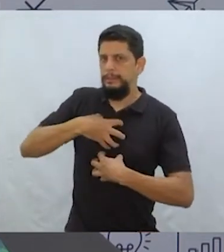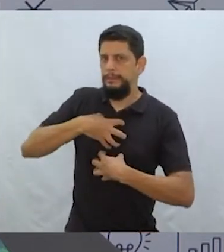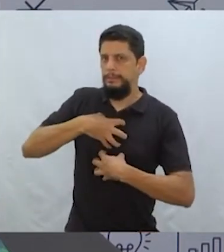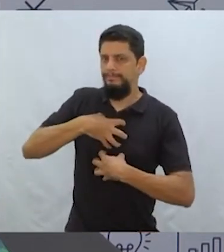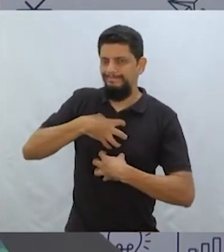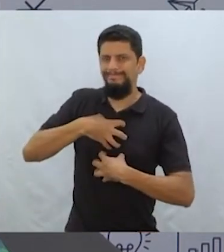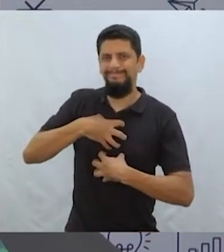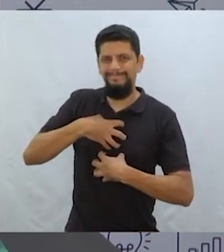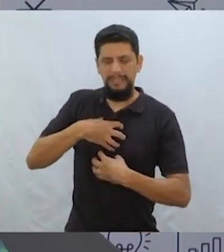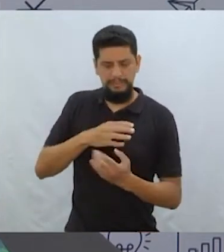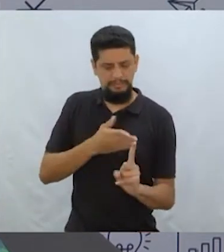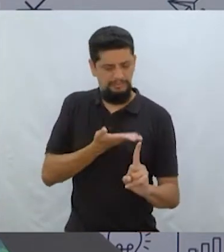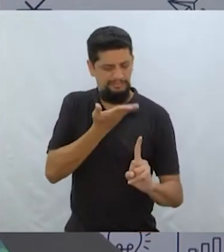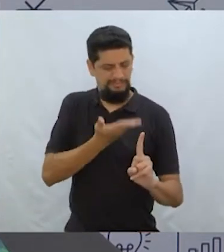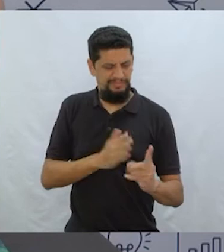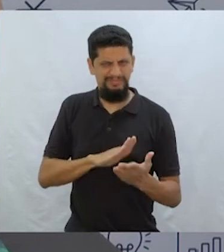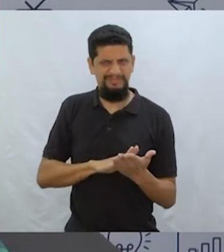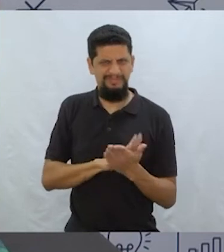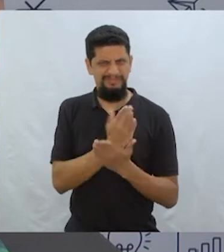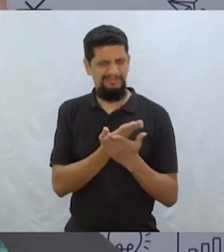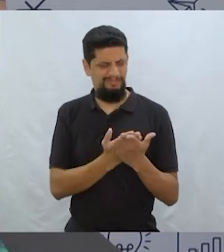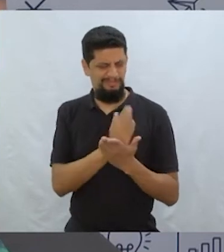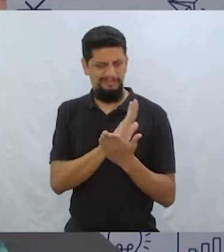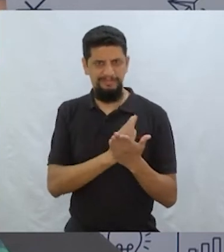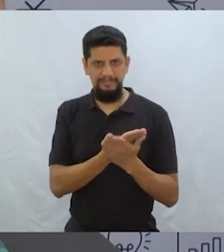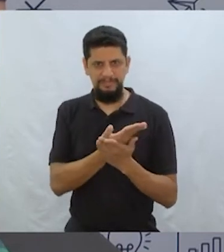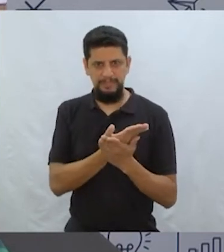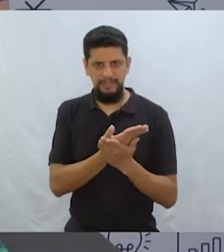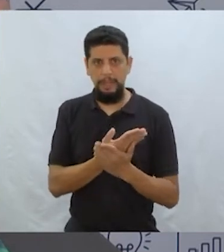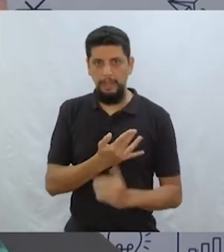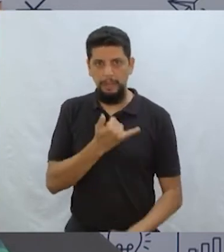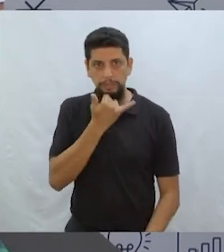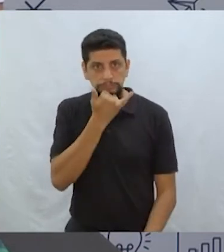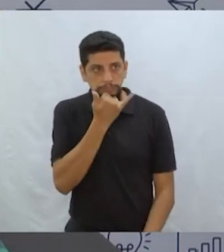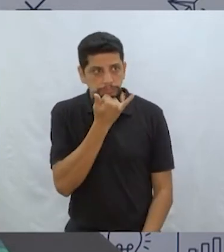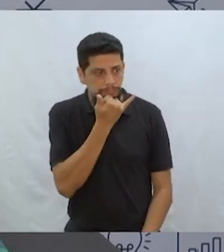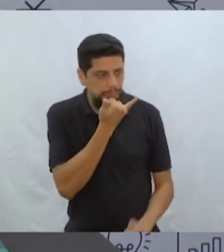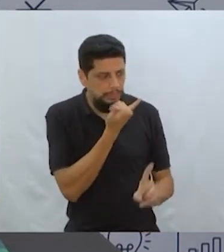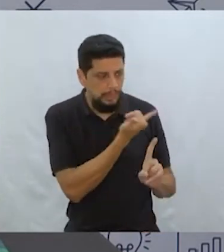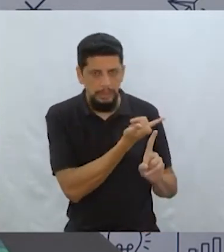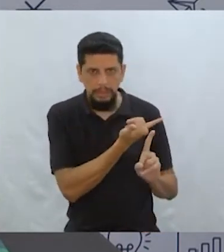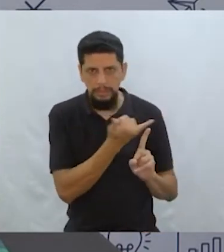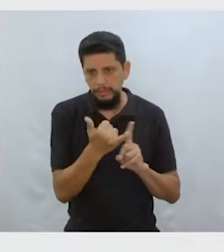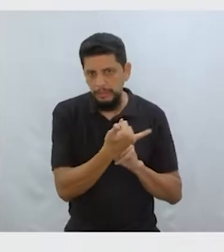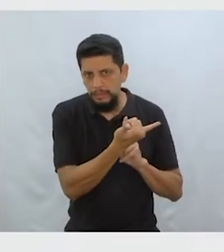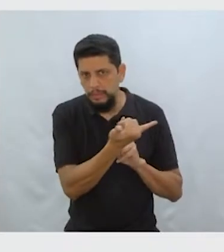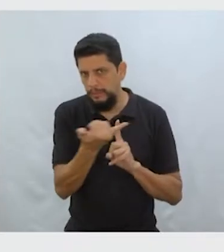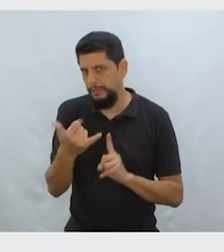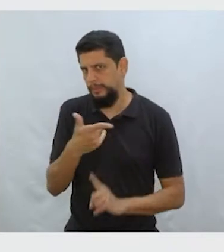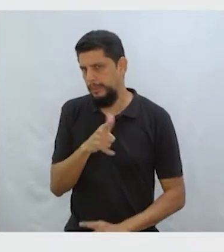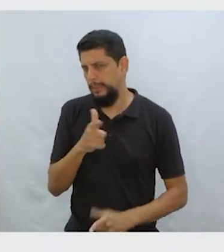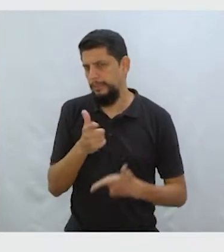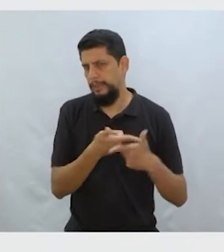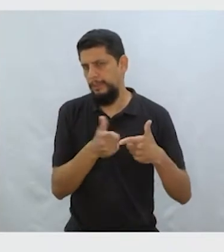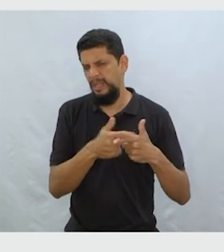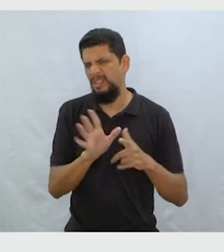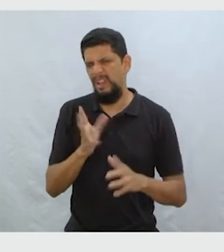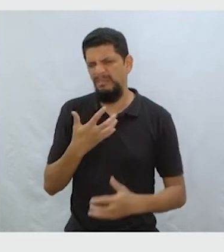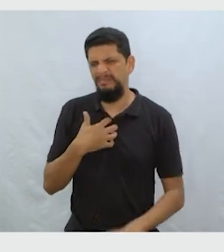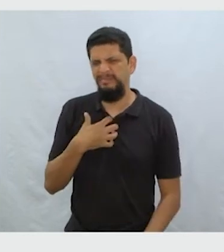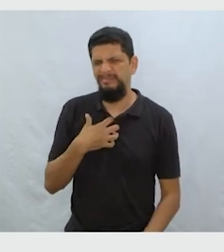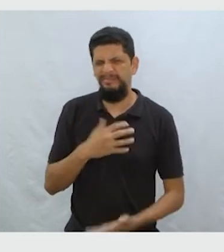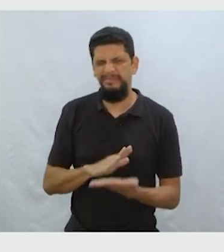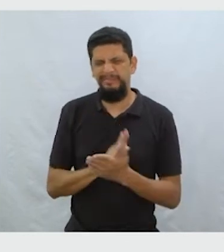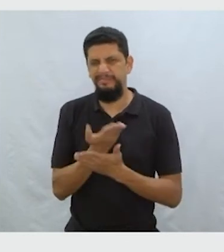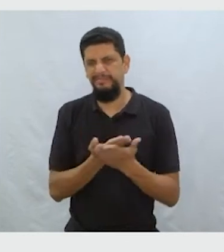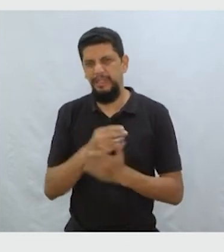sentia incomodado tá desculpado não tem importância eu já tava me aborrecendo